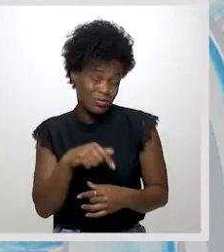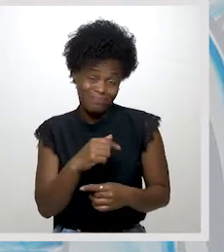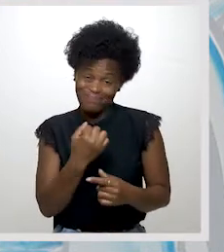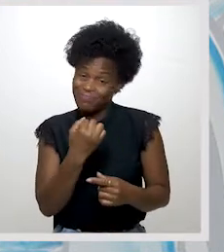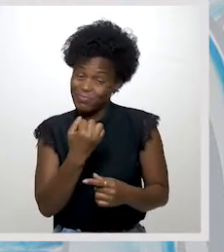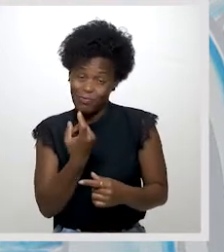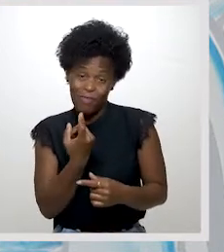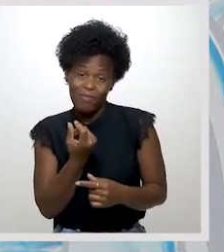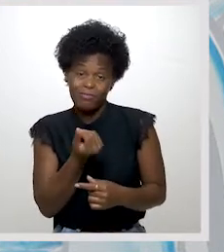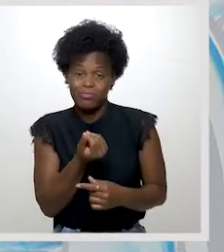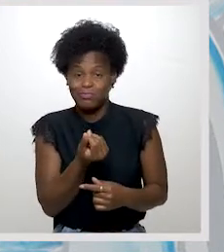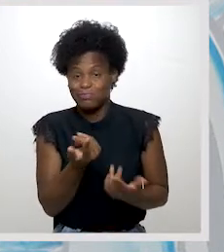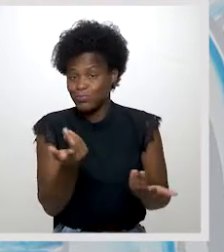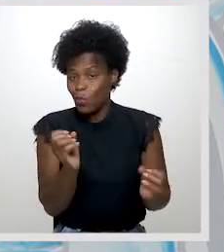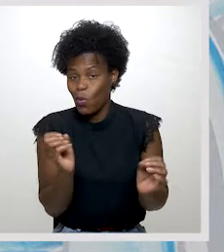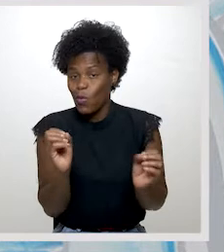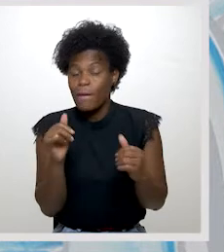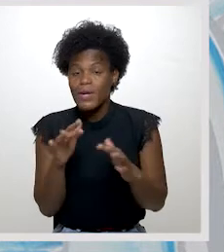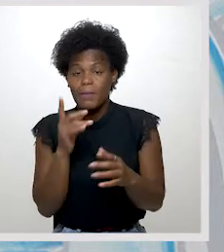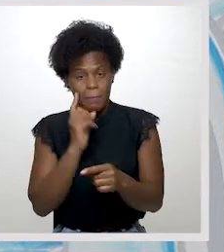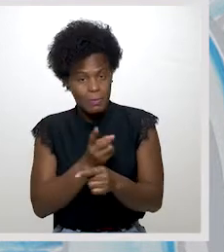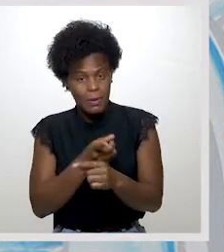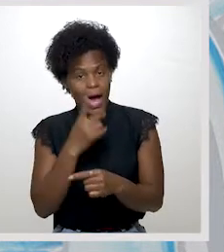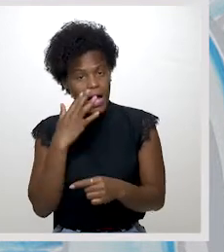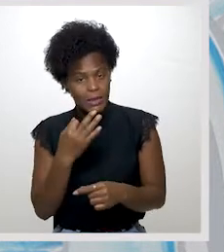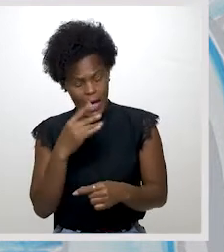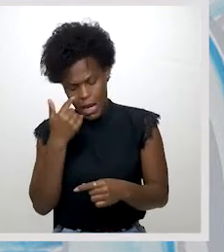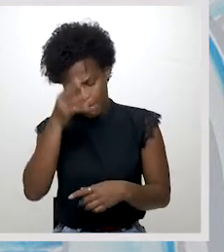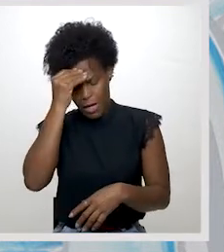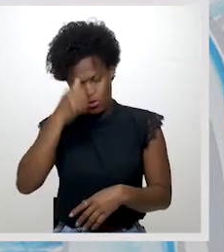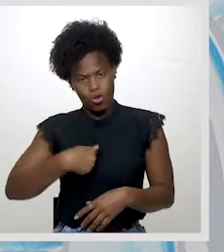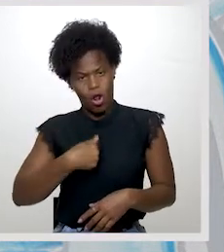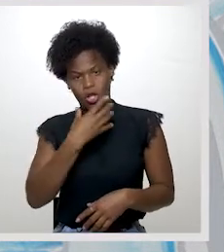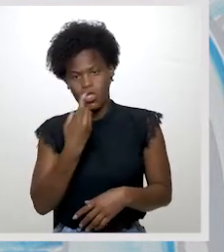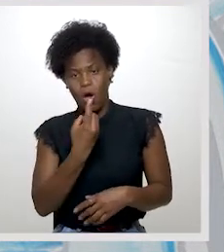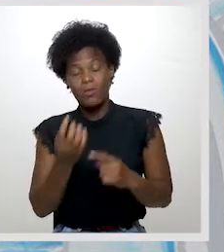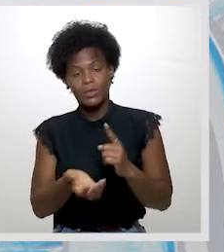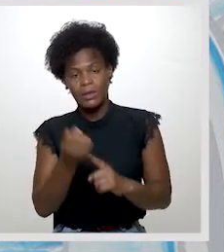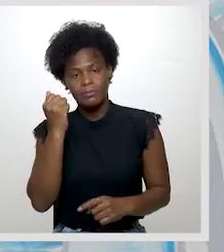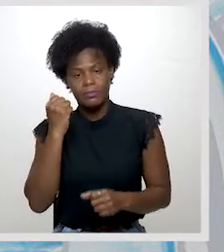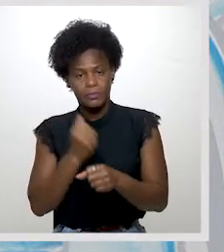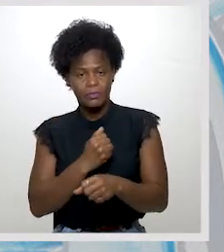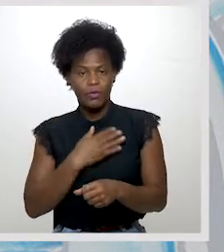devido a carências econômicas, mas mesmo assim, como autodidata, conseguiu